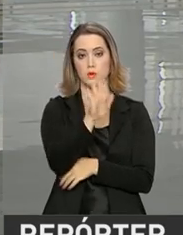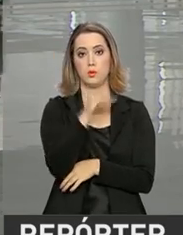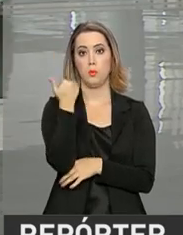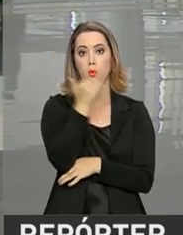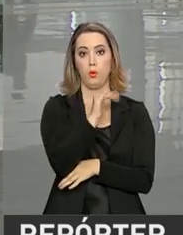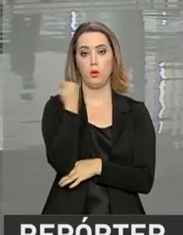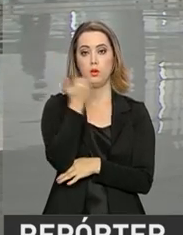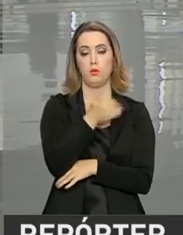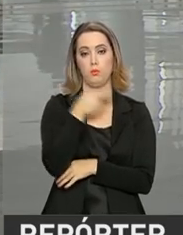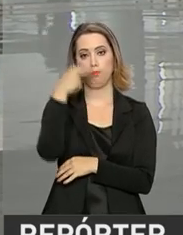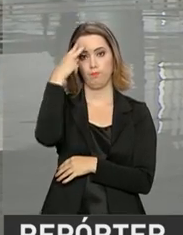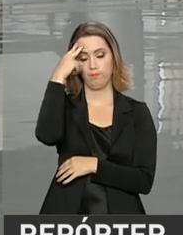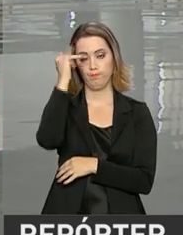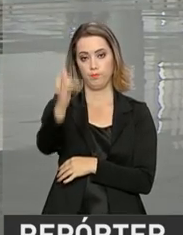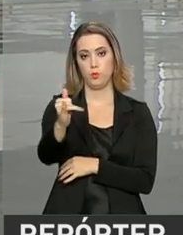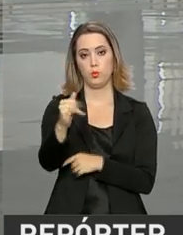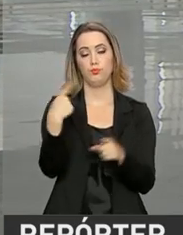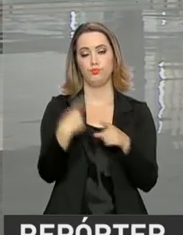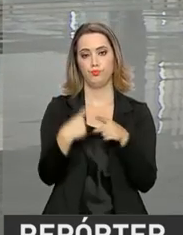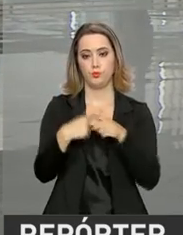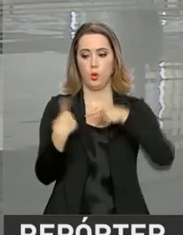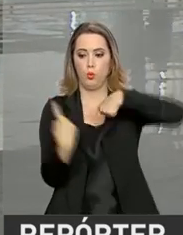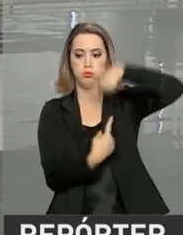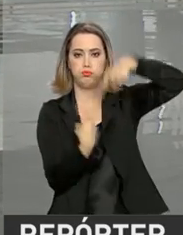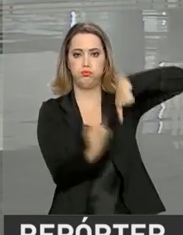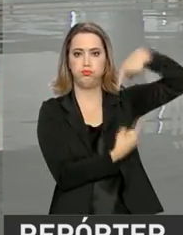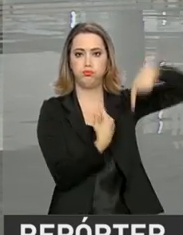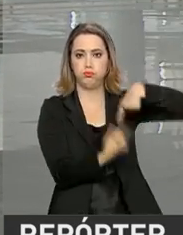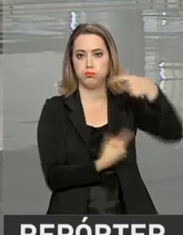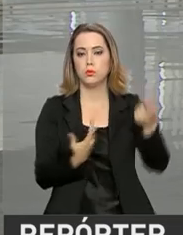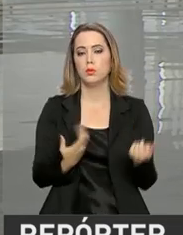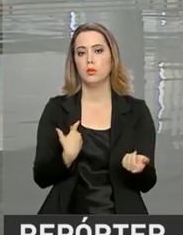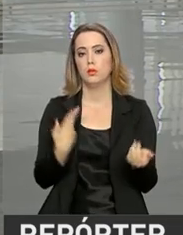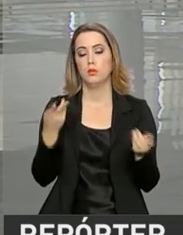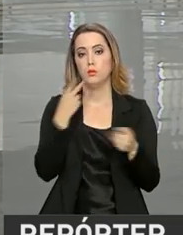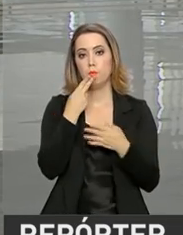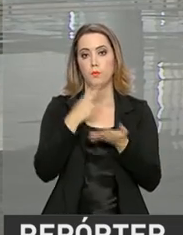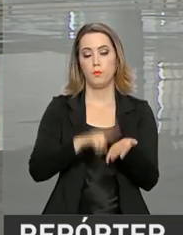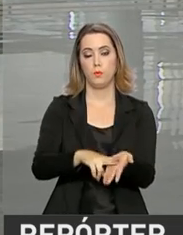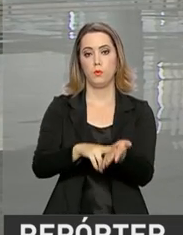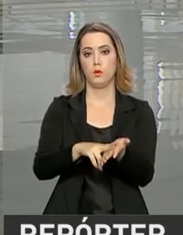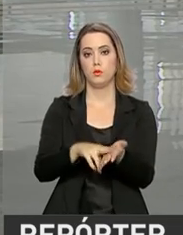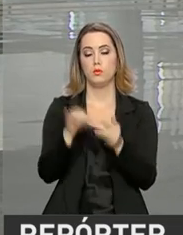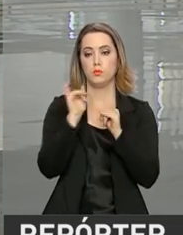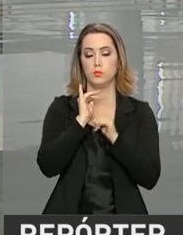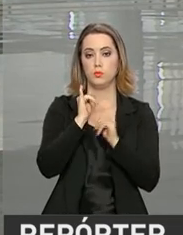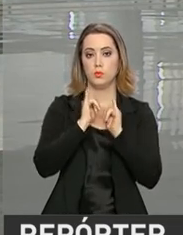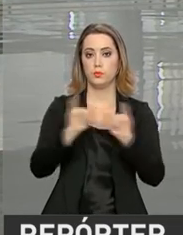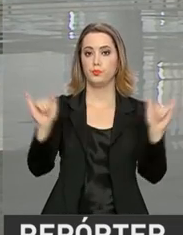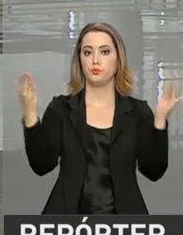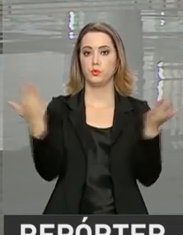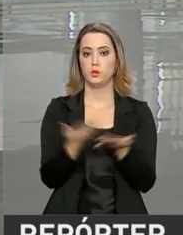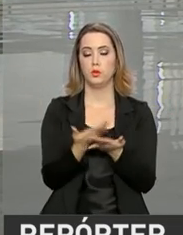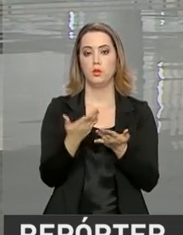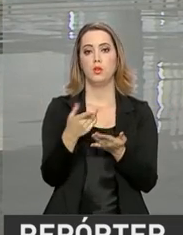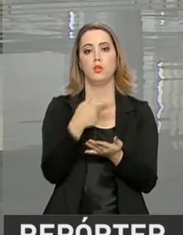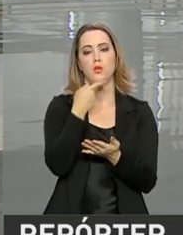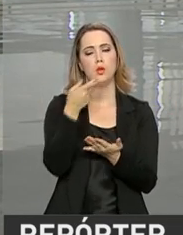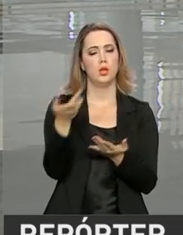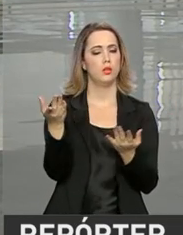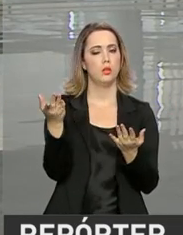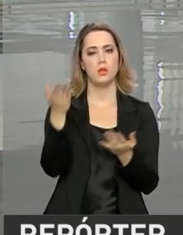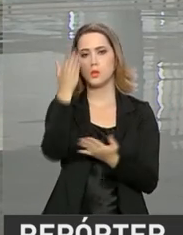Haiti por conta do furacão nesta nota o ministério das relações exteriores afirma que até o momento não existe